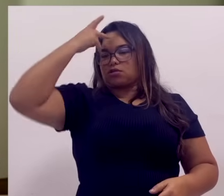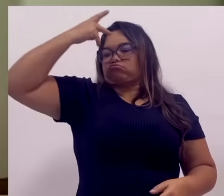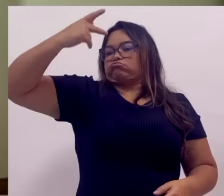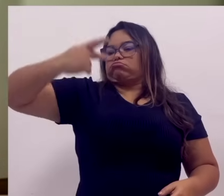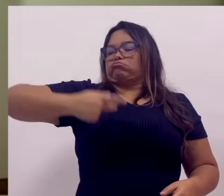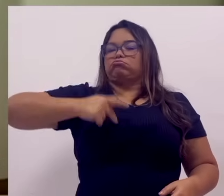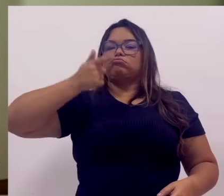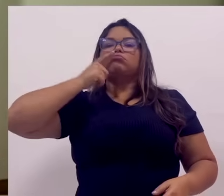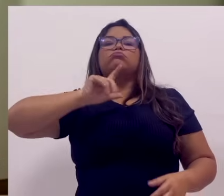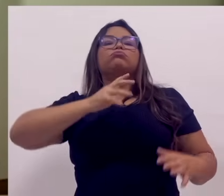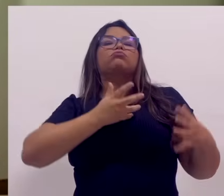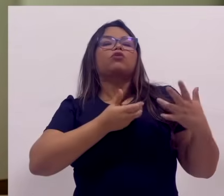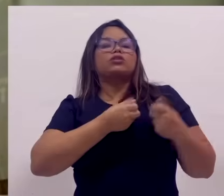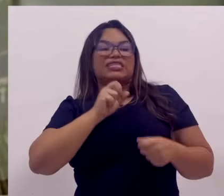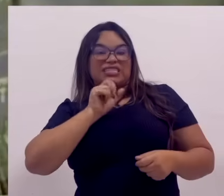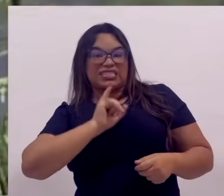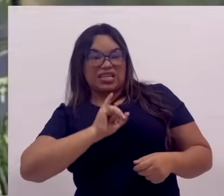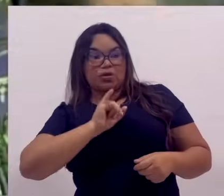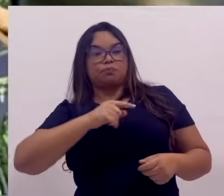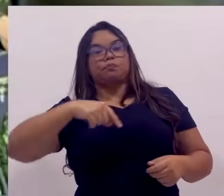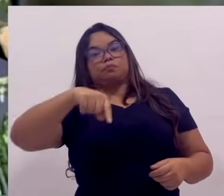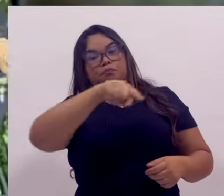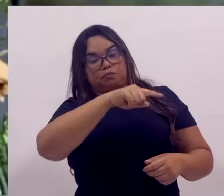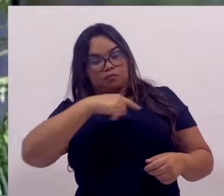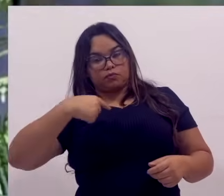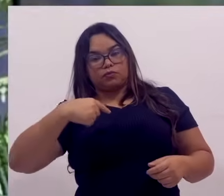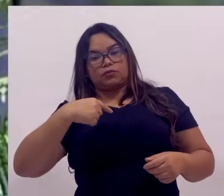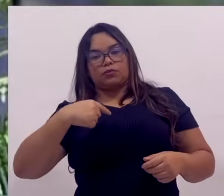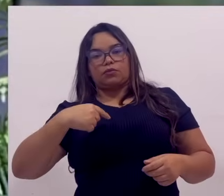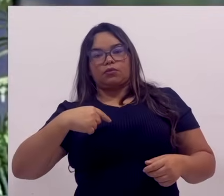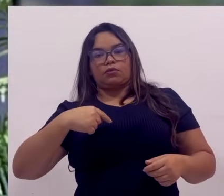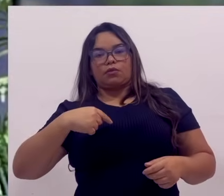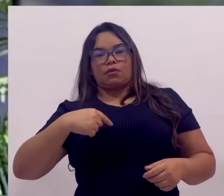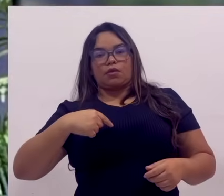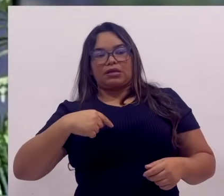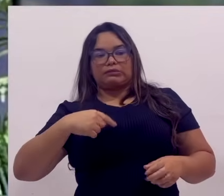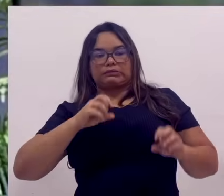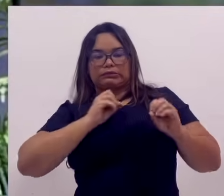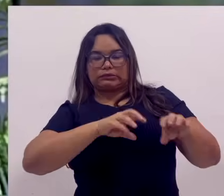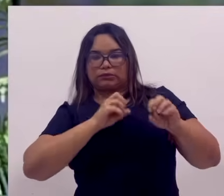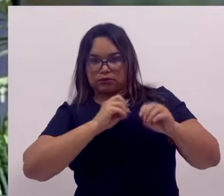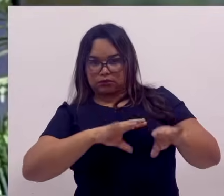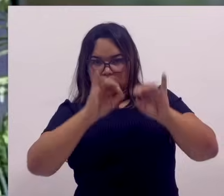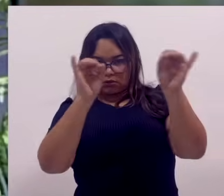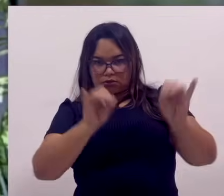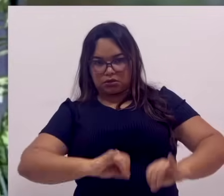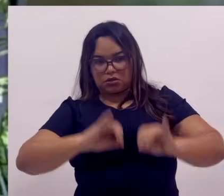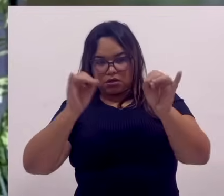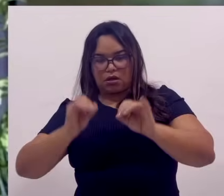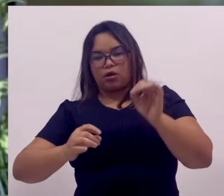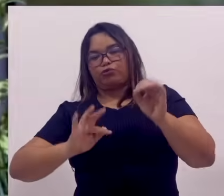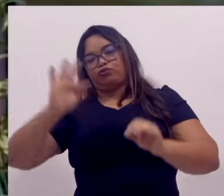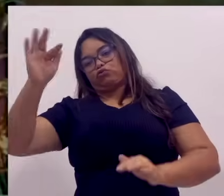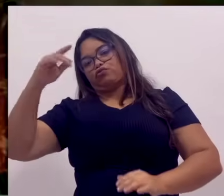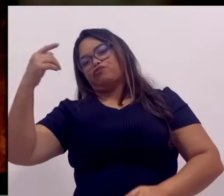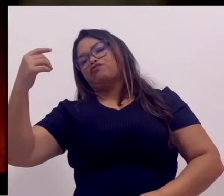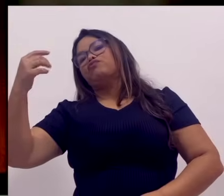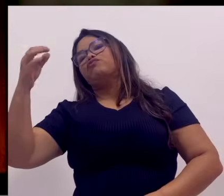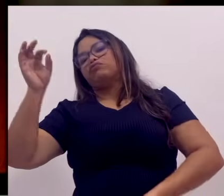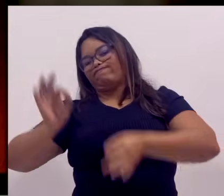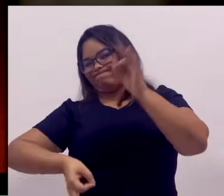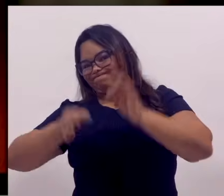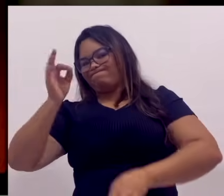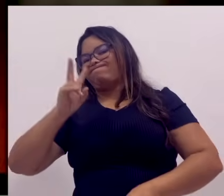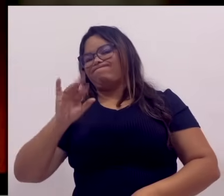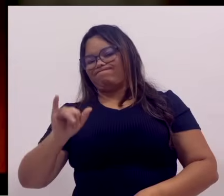com as obras. E se leva as pessoas à idolatria, eu vou julgar você por isso. E aos restantes que estão em Tiatira,